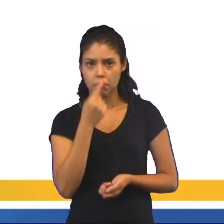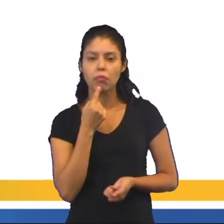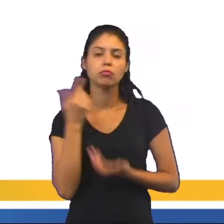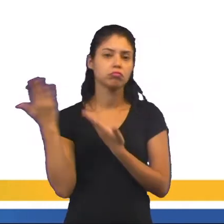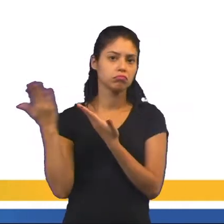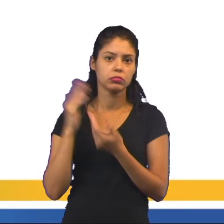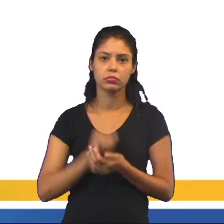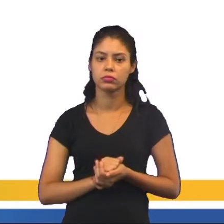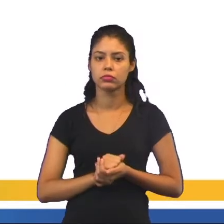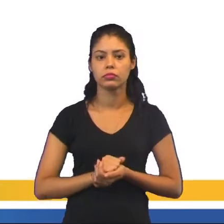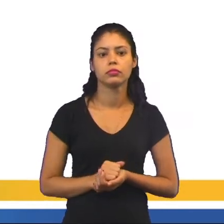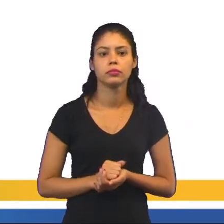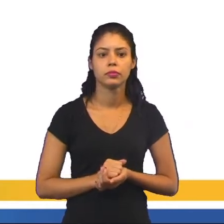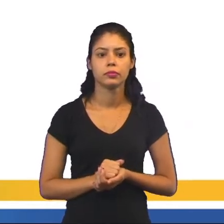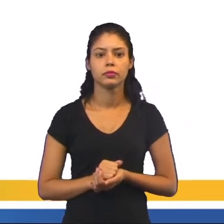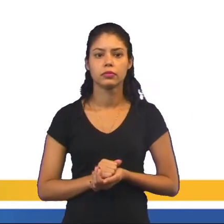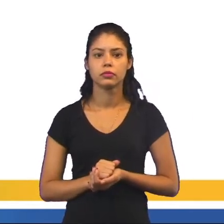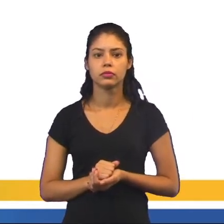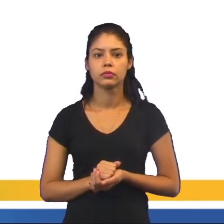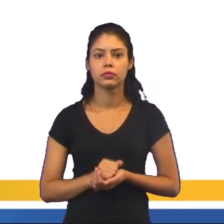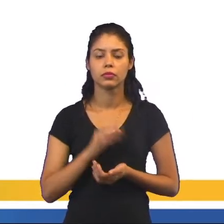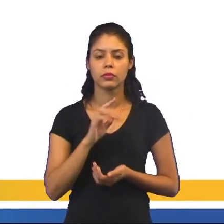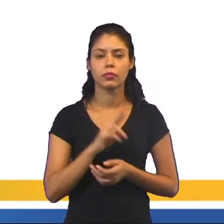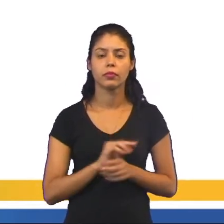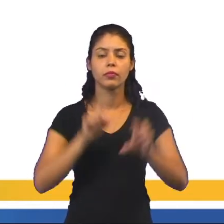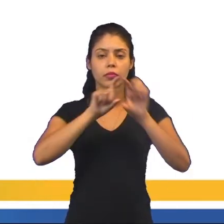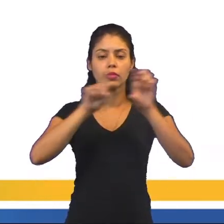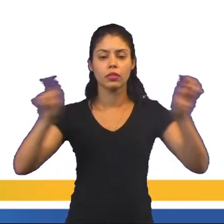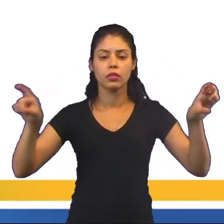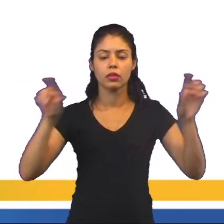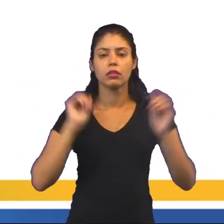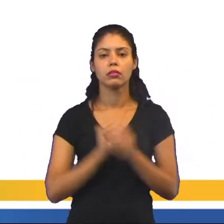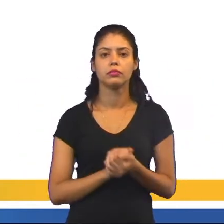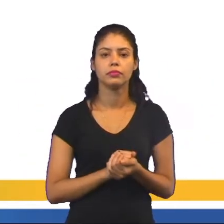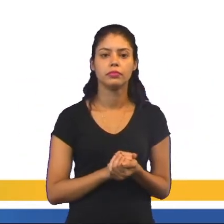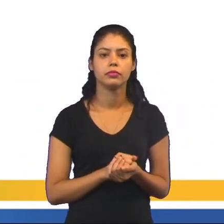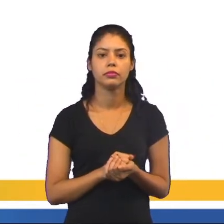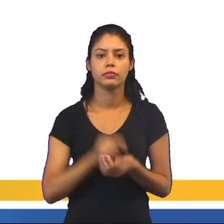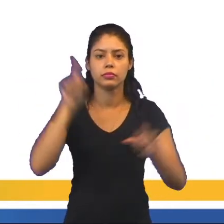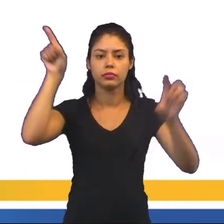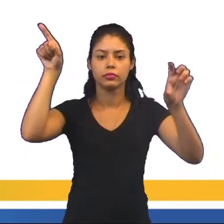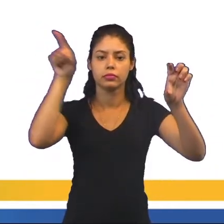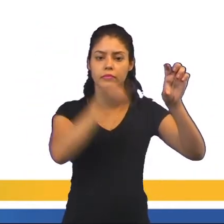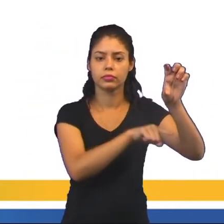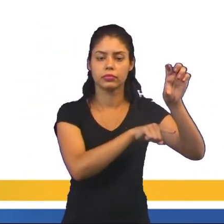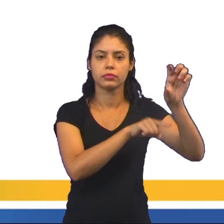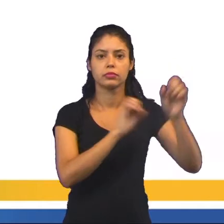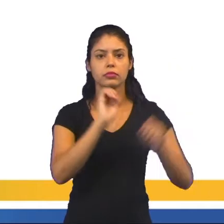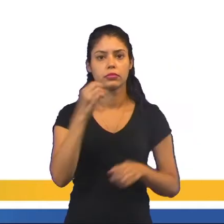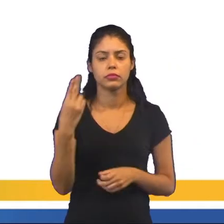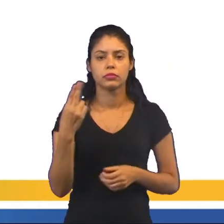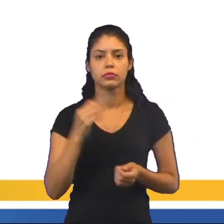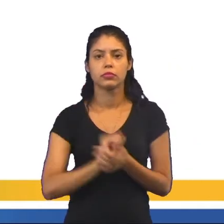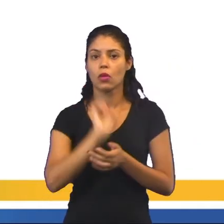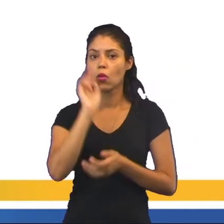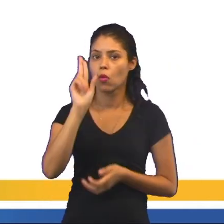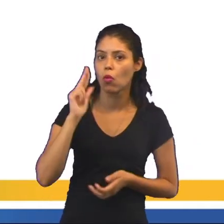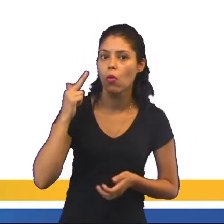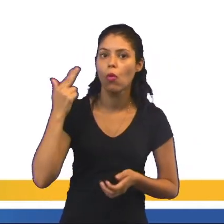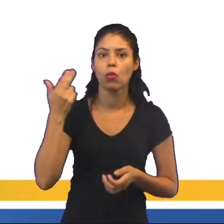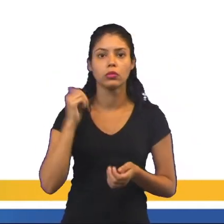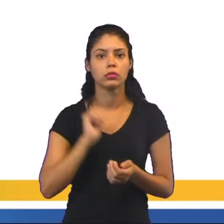aí. Então, as retas transversais são retas transversais às retas, ou seja,